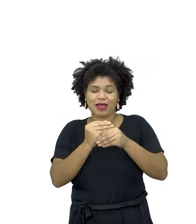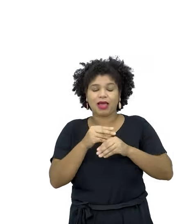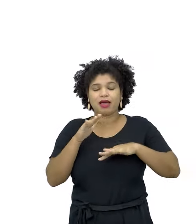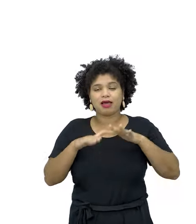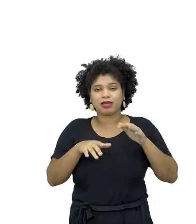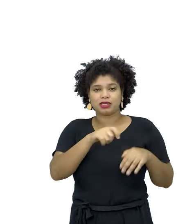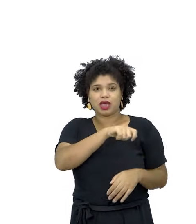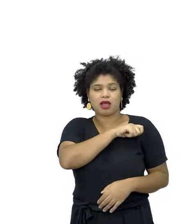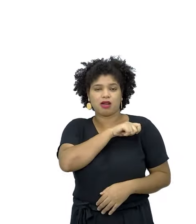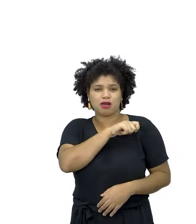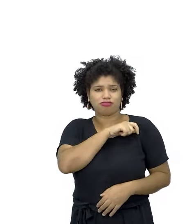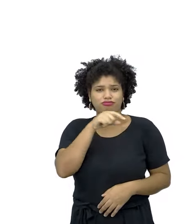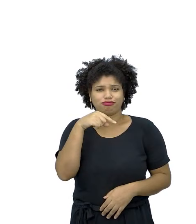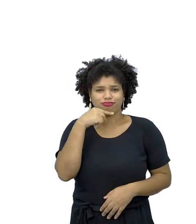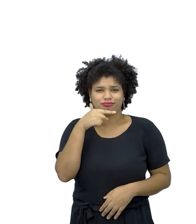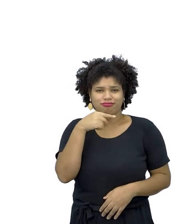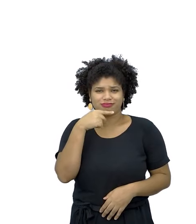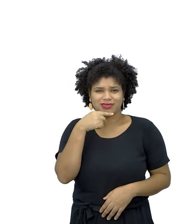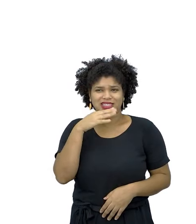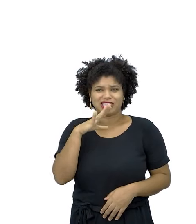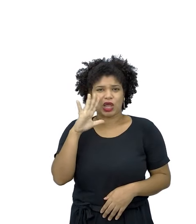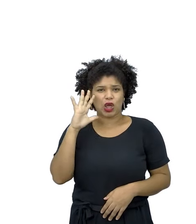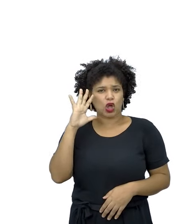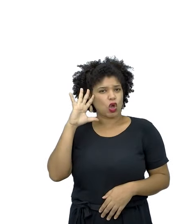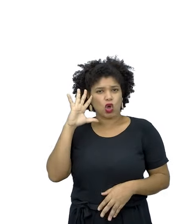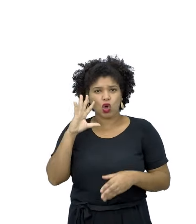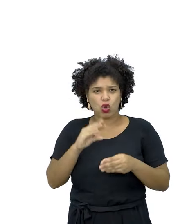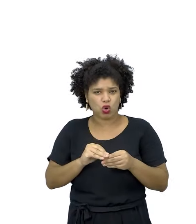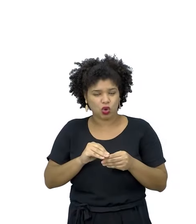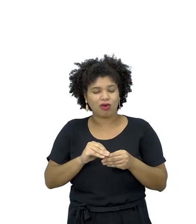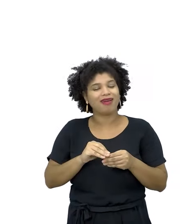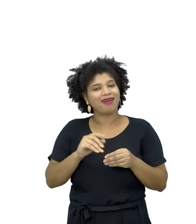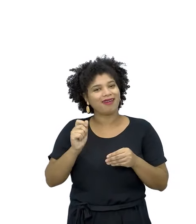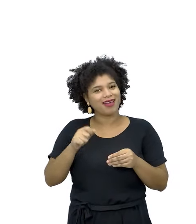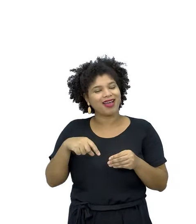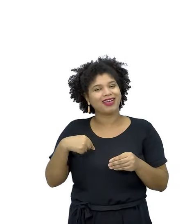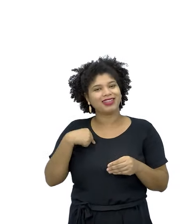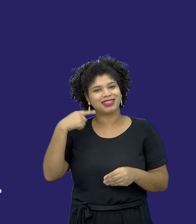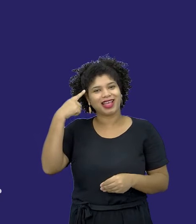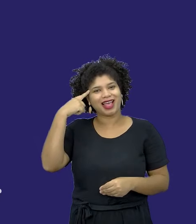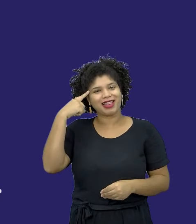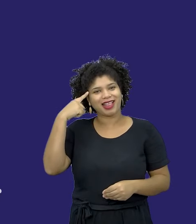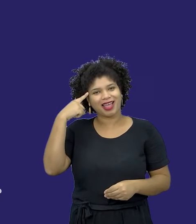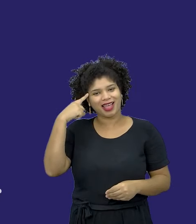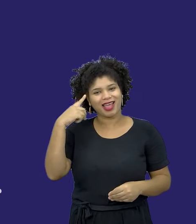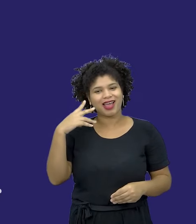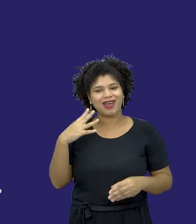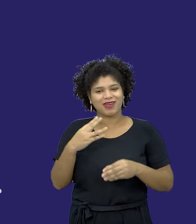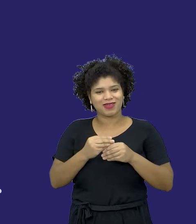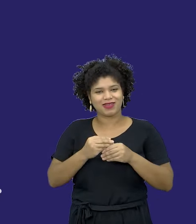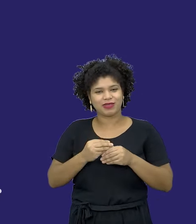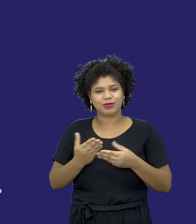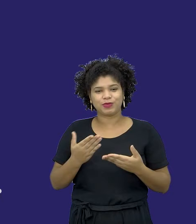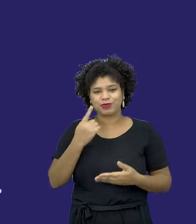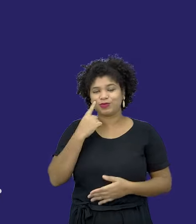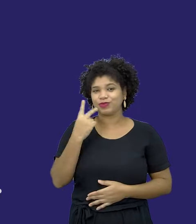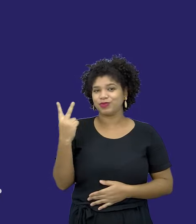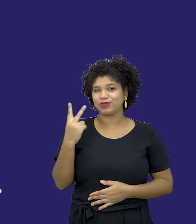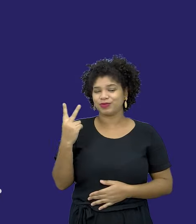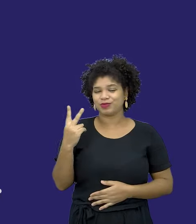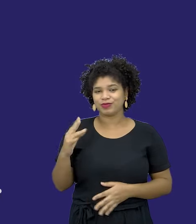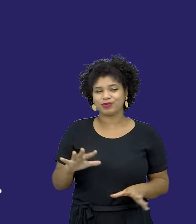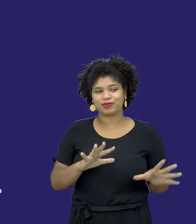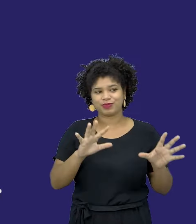tem essa formalização construída, que a gente consiga construir essa formalização. Bom, então, nós vamos agora para esse